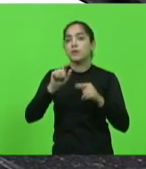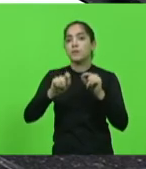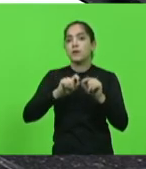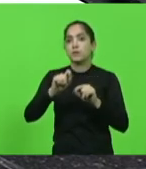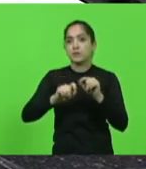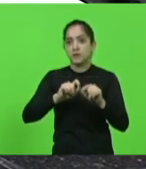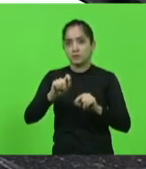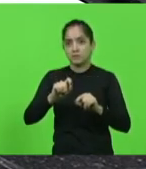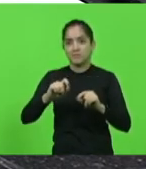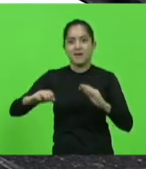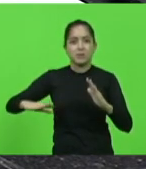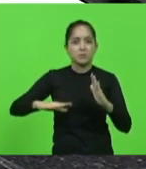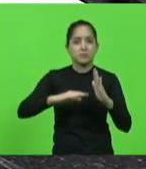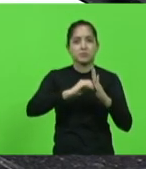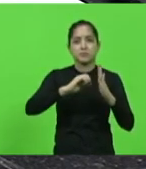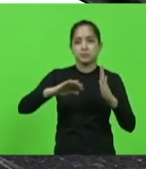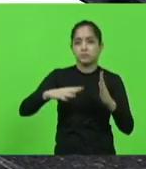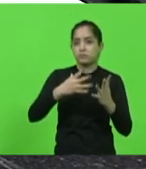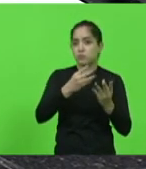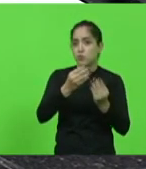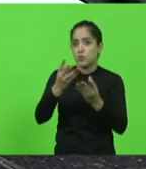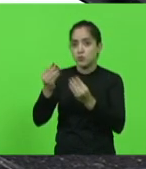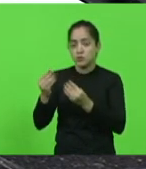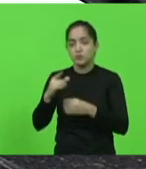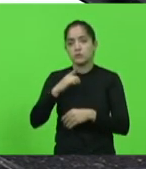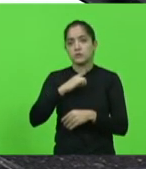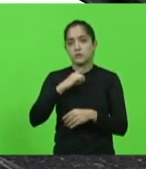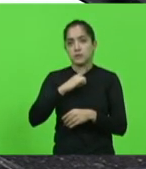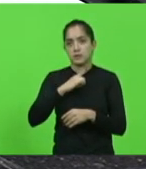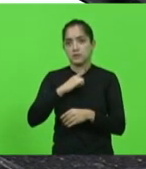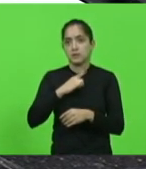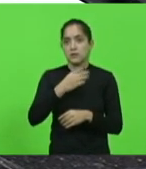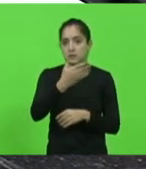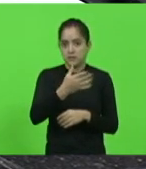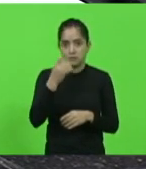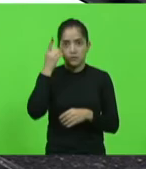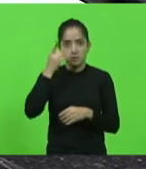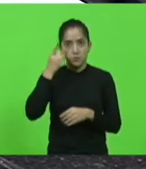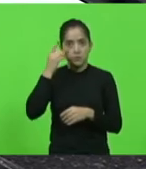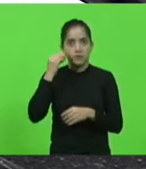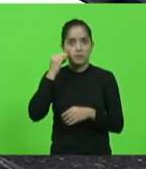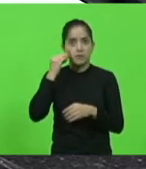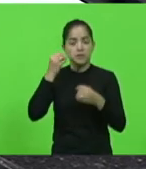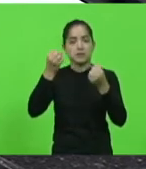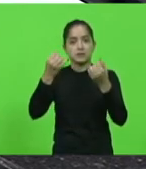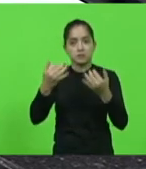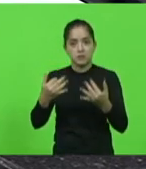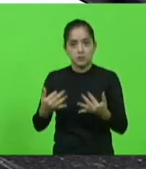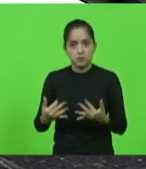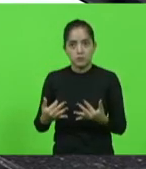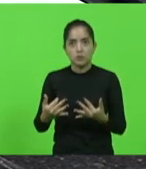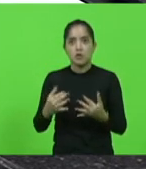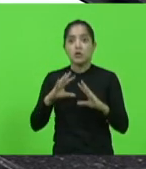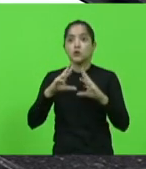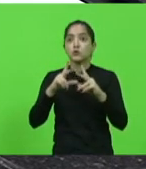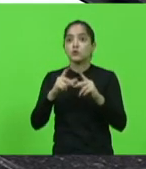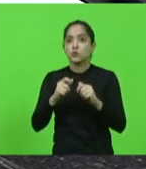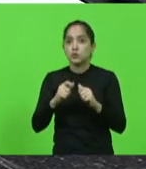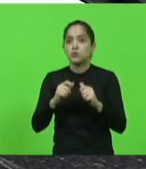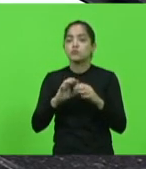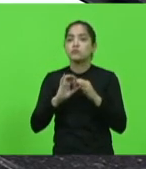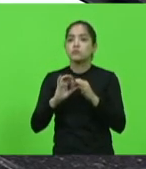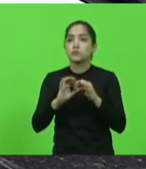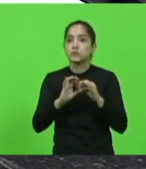muitos acidentes. Então, a deputada Marlene foi feliz, eu acredito que nós todos temos que nos unir,